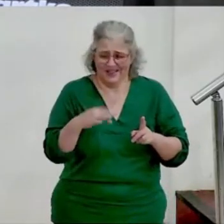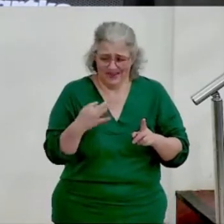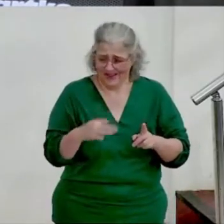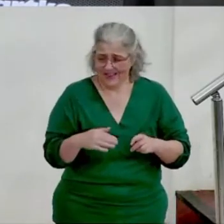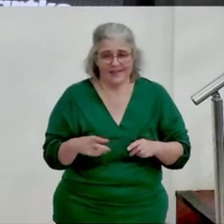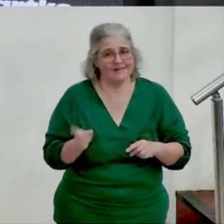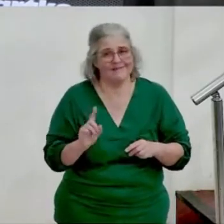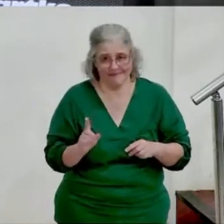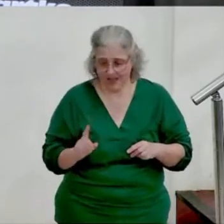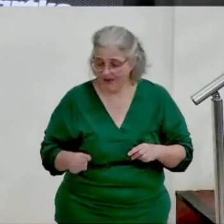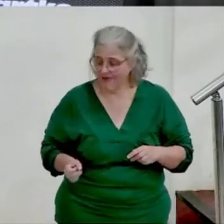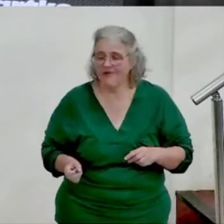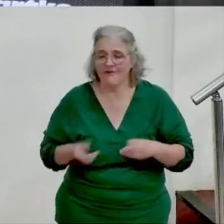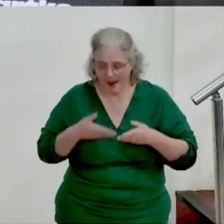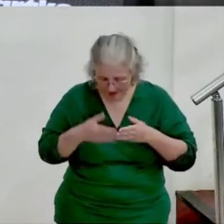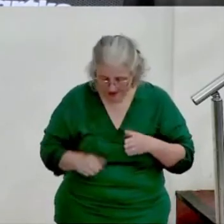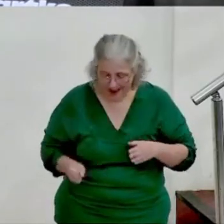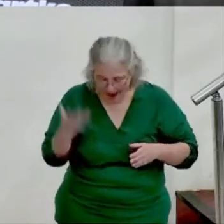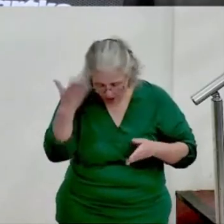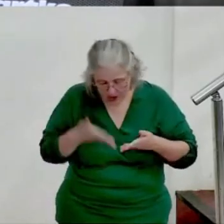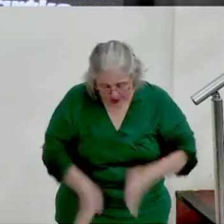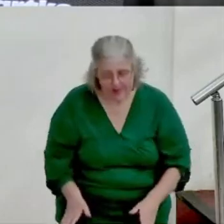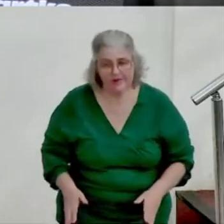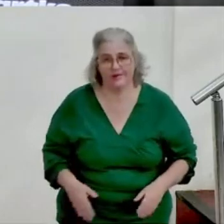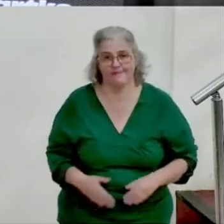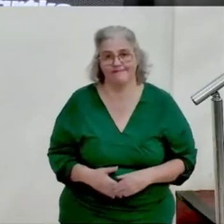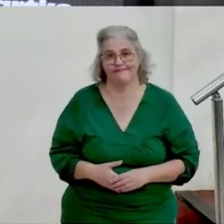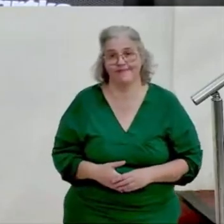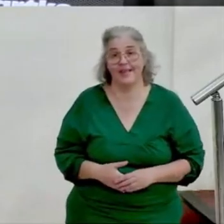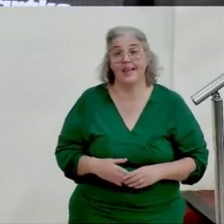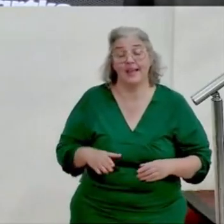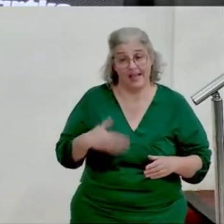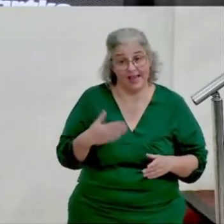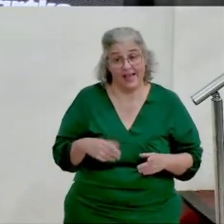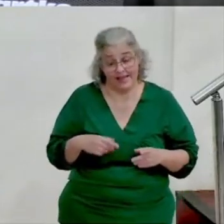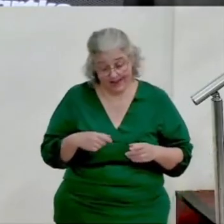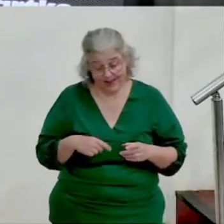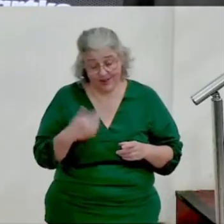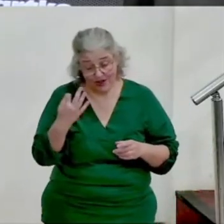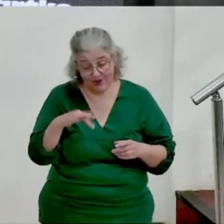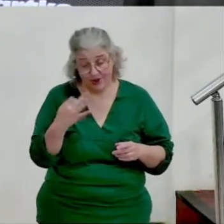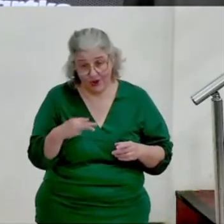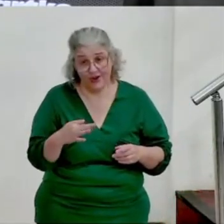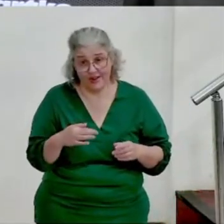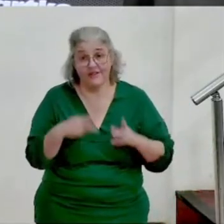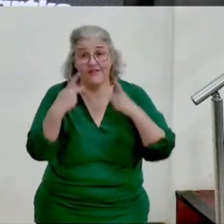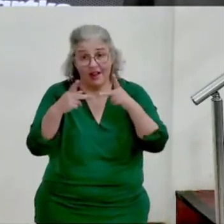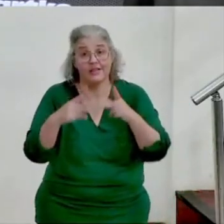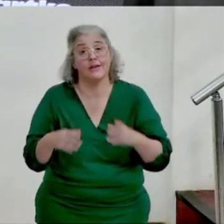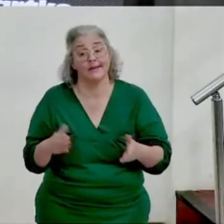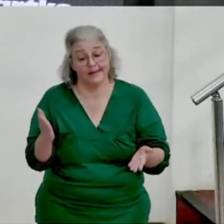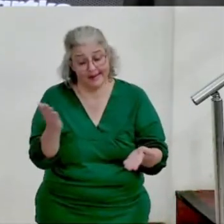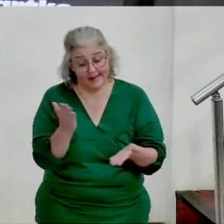essas contrações dizem: chegou o dia, não tem mais escapatória.